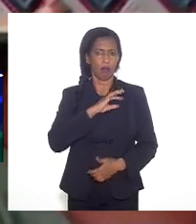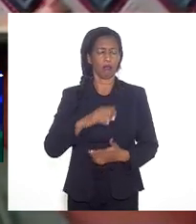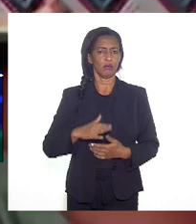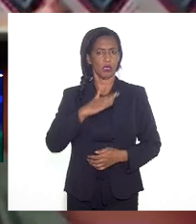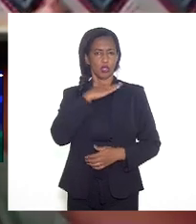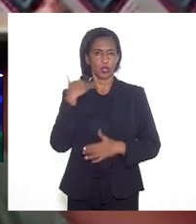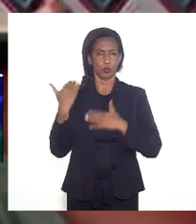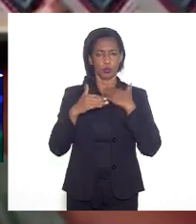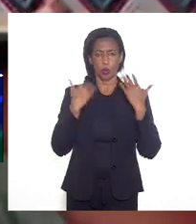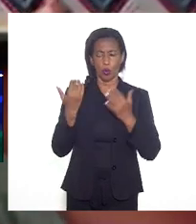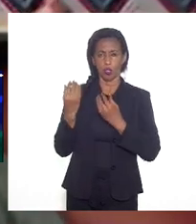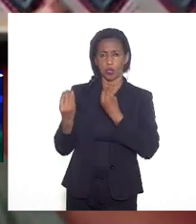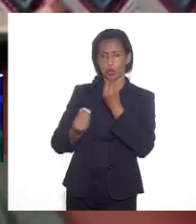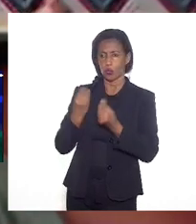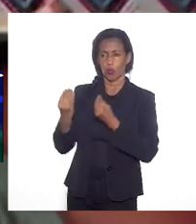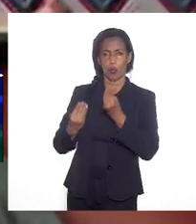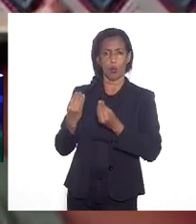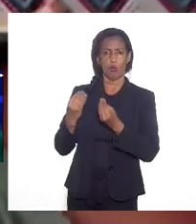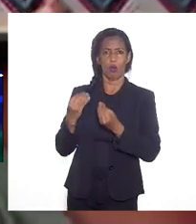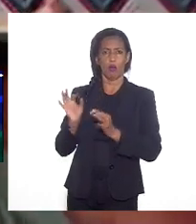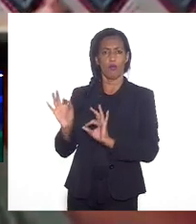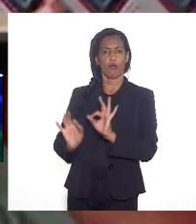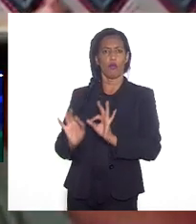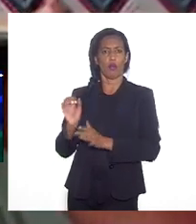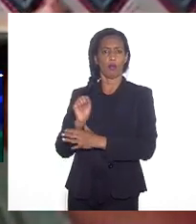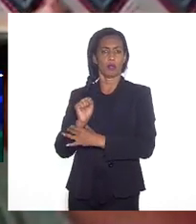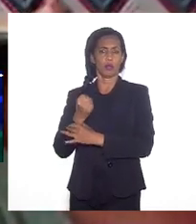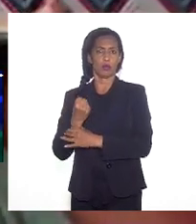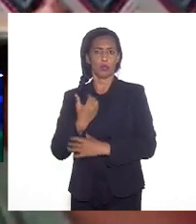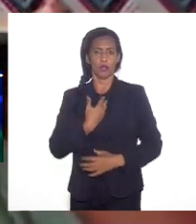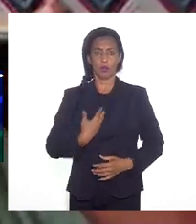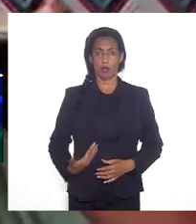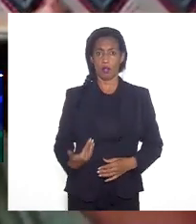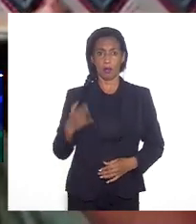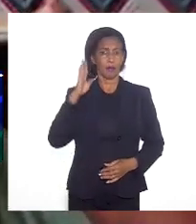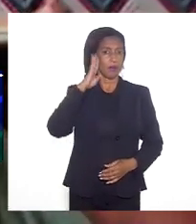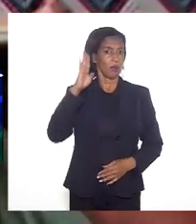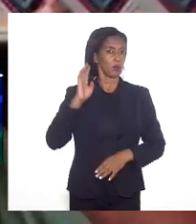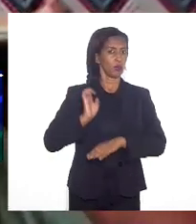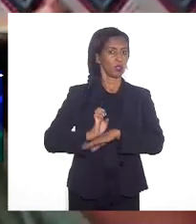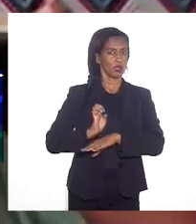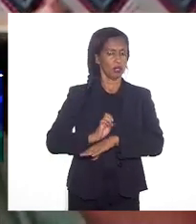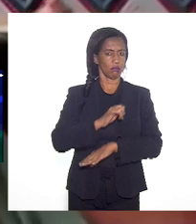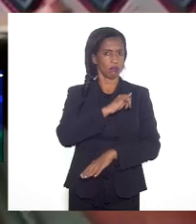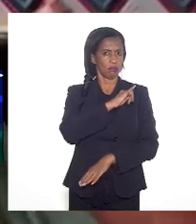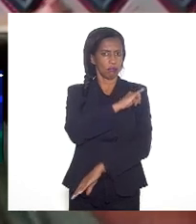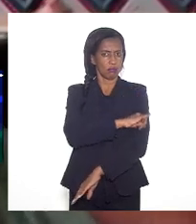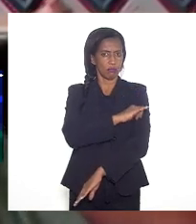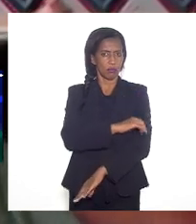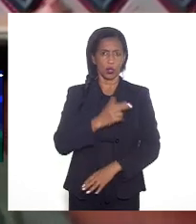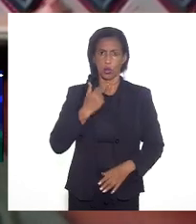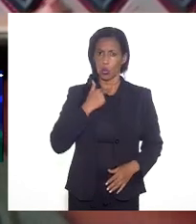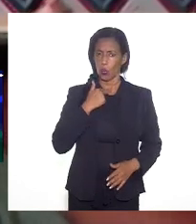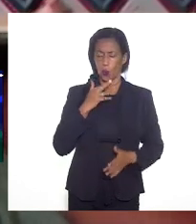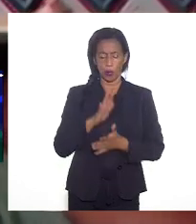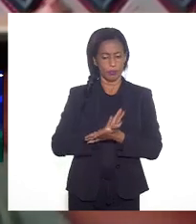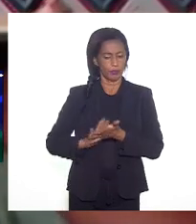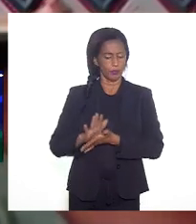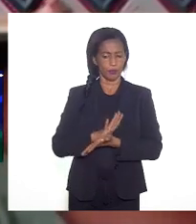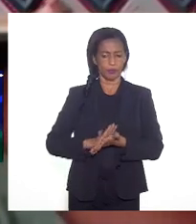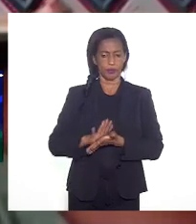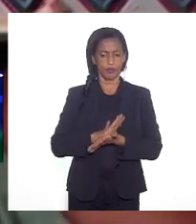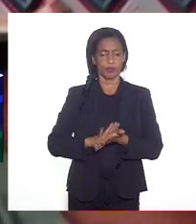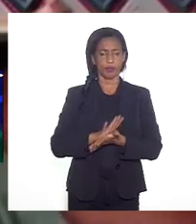letalidade da forma da segurança pública, principalmente no estado do Rio de Janeiro, que não pode mais deixar com que a